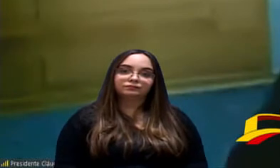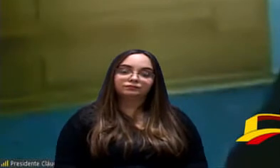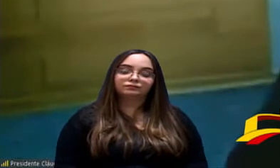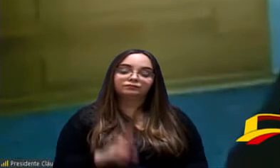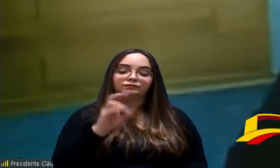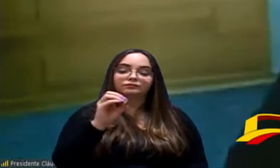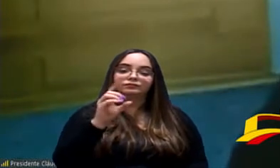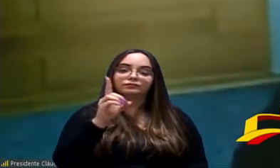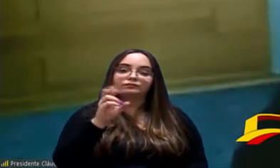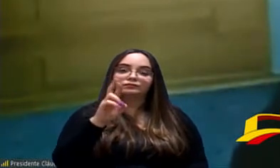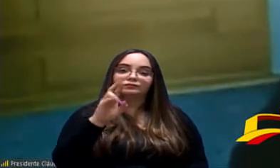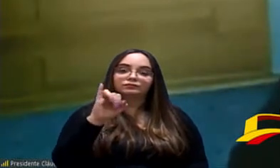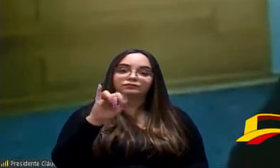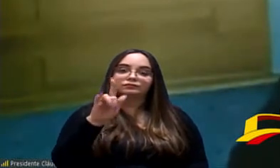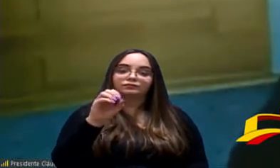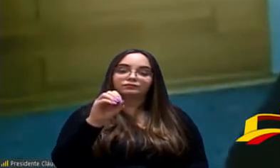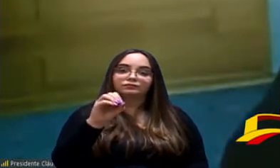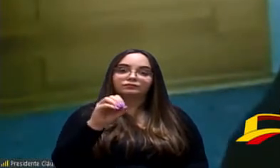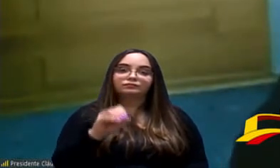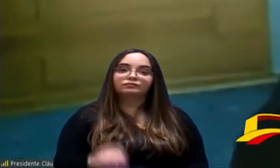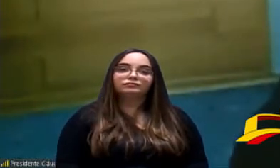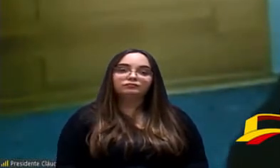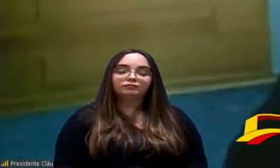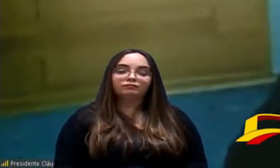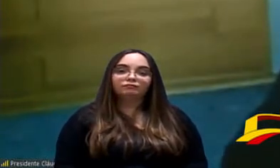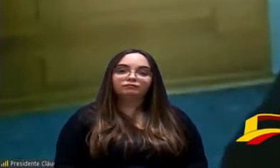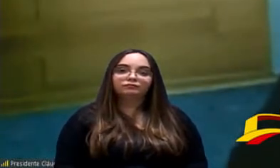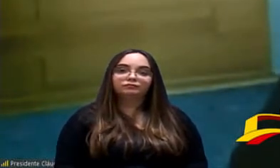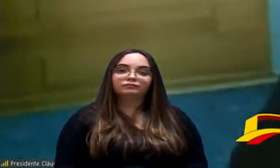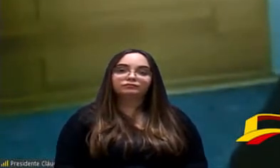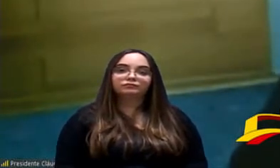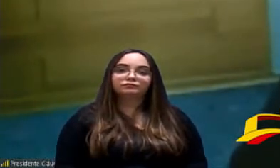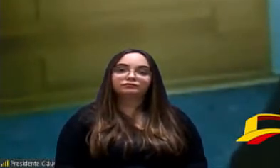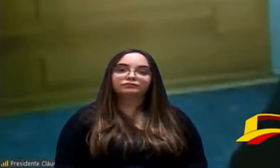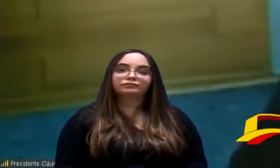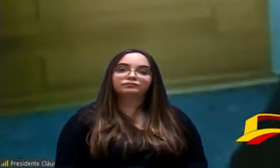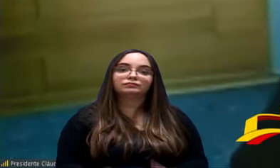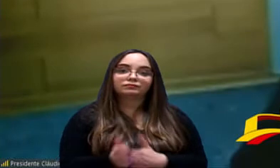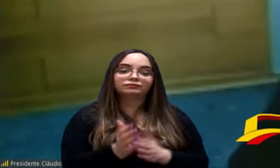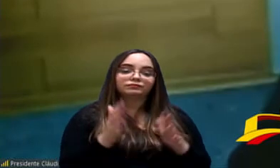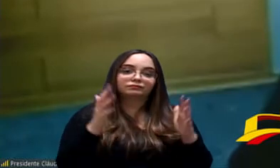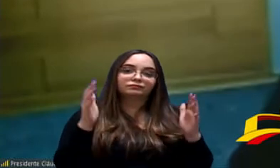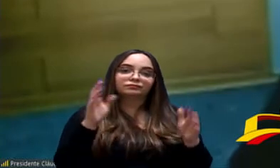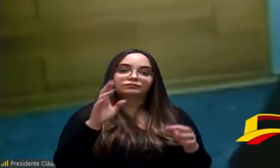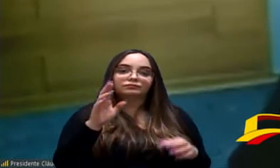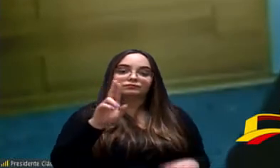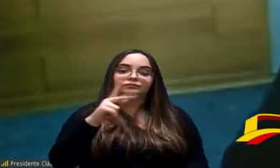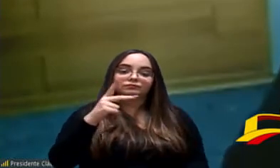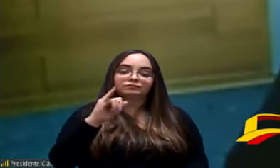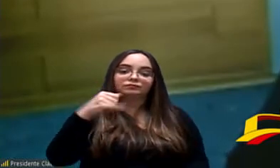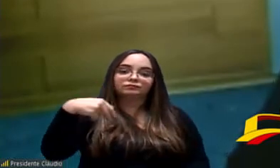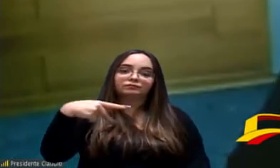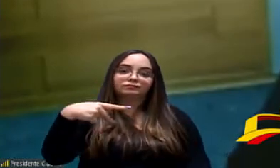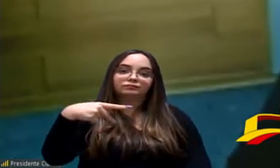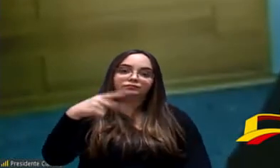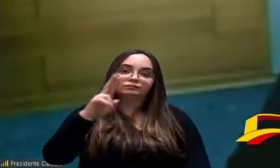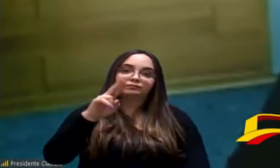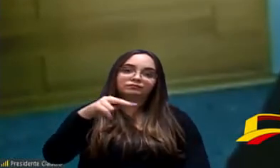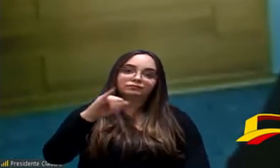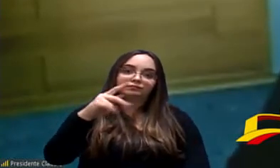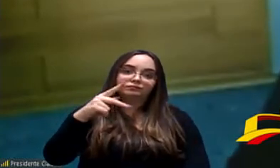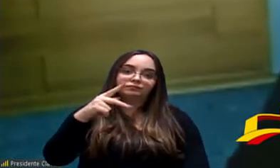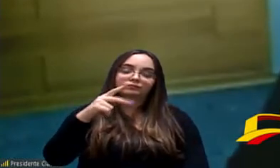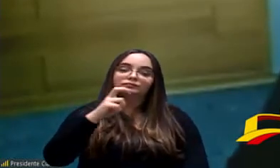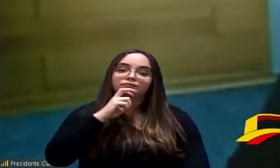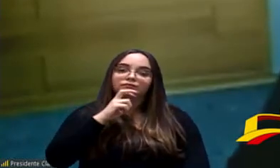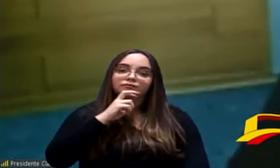Rodrigo do Treviso, manifesta aplauso à Universidade Paulista Unip, Campos Sorocaba, pela